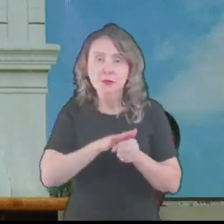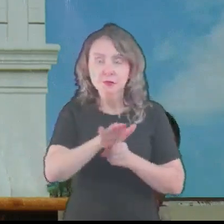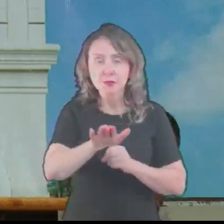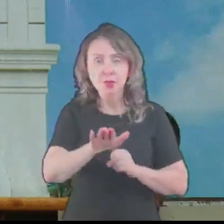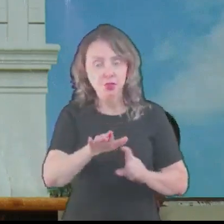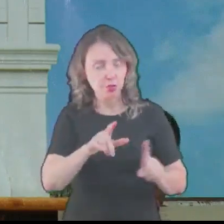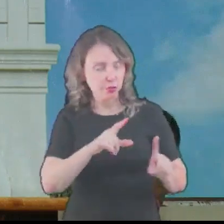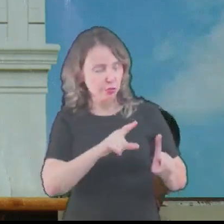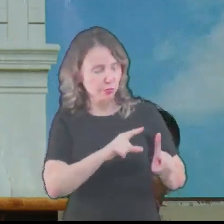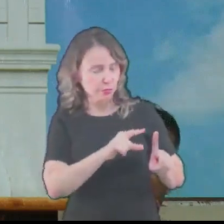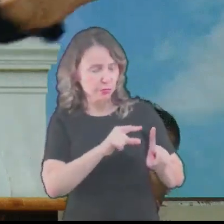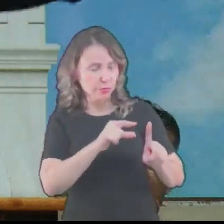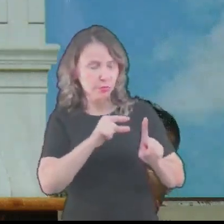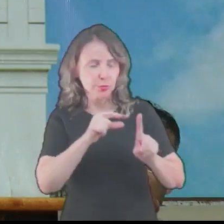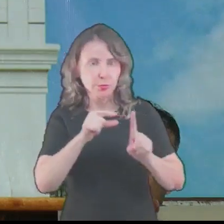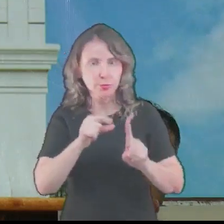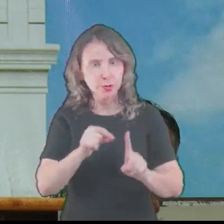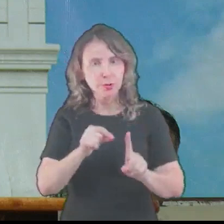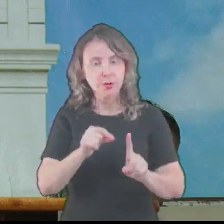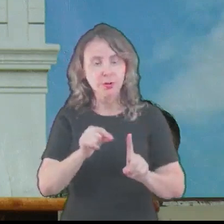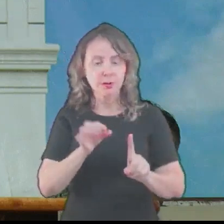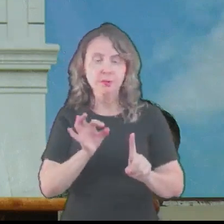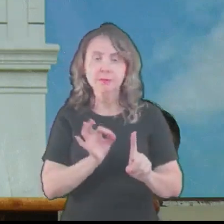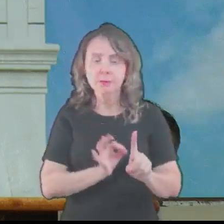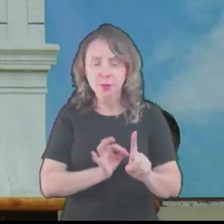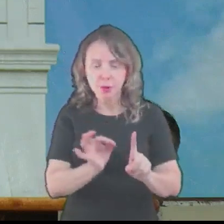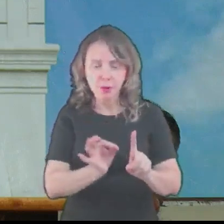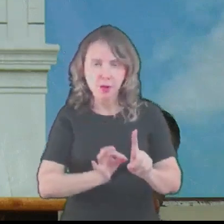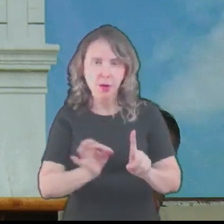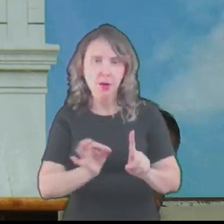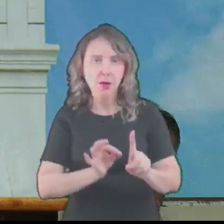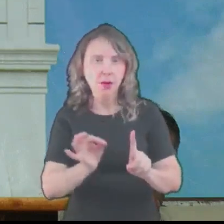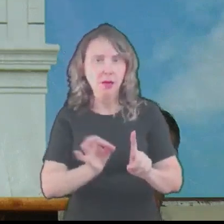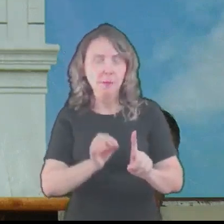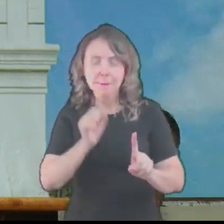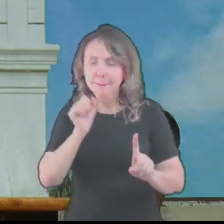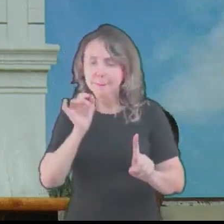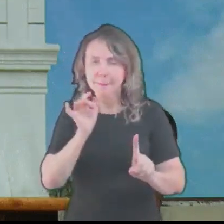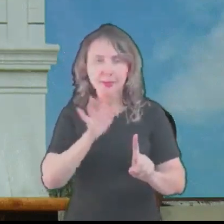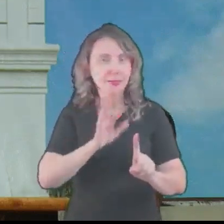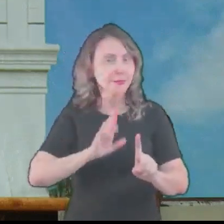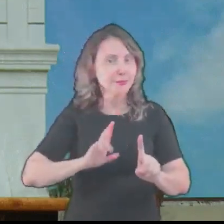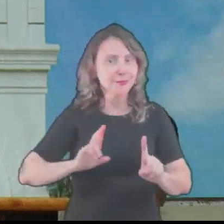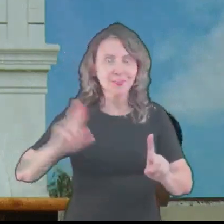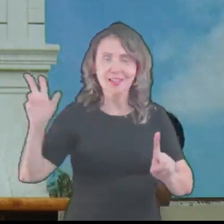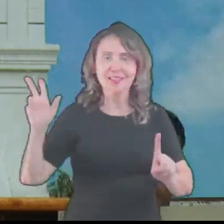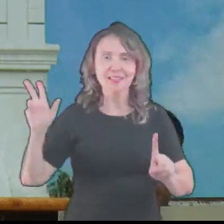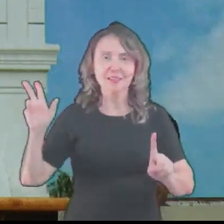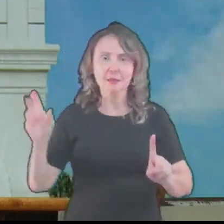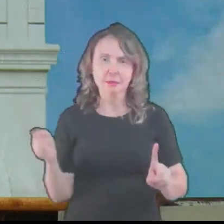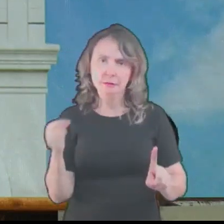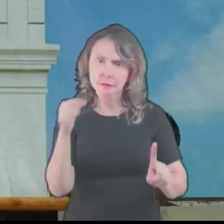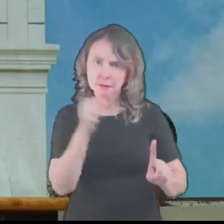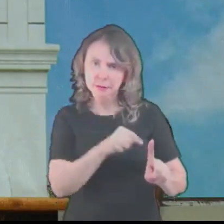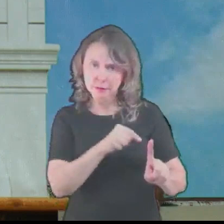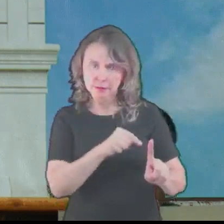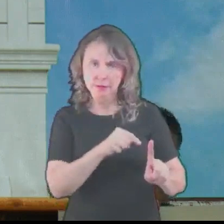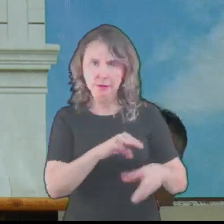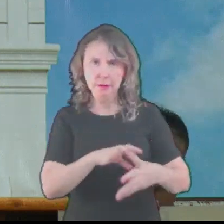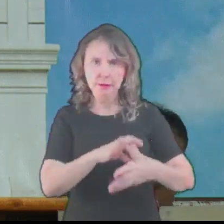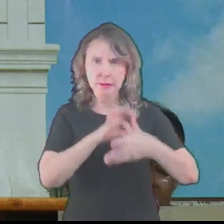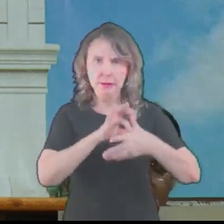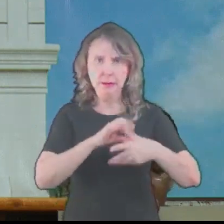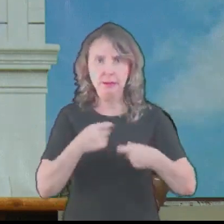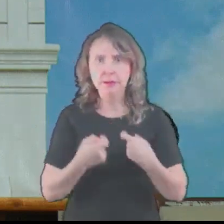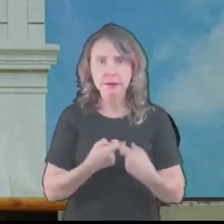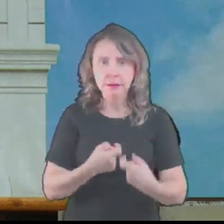conhece homem, e vai trabalhar de forma diferente. Ela não vai ter uma relação carnal, mas